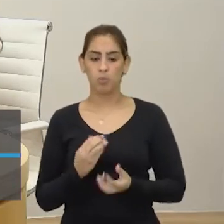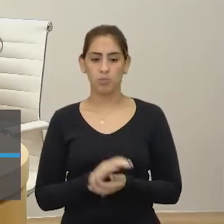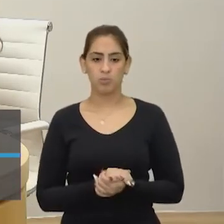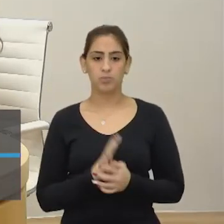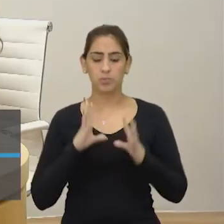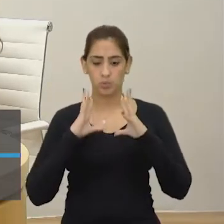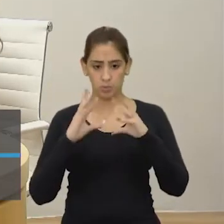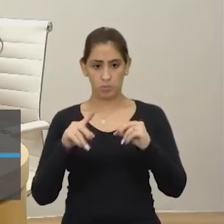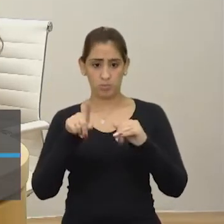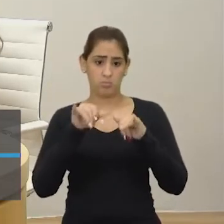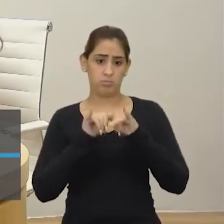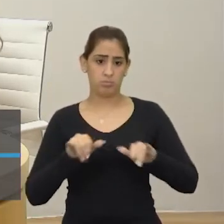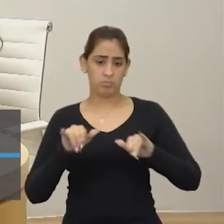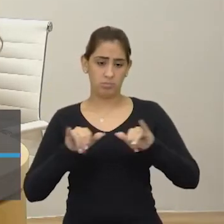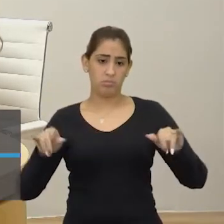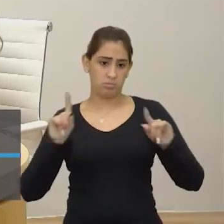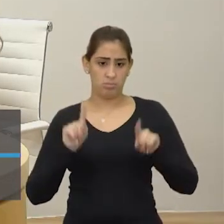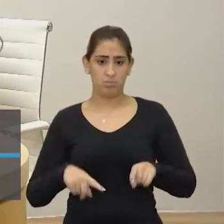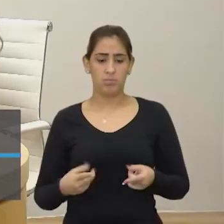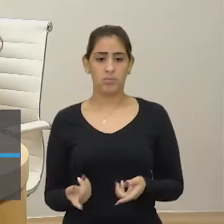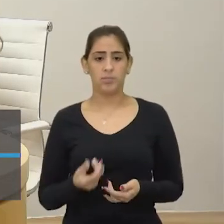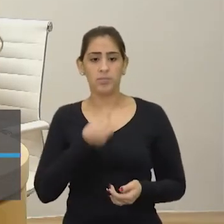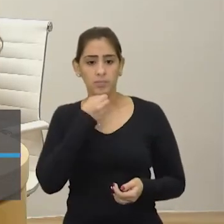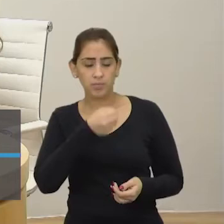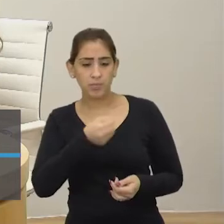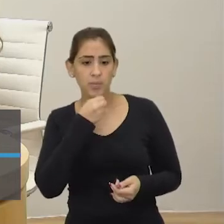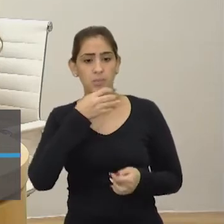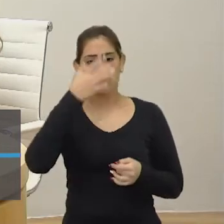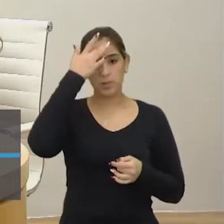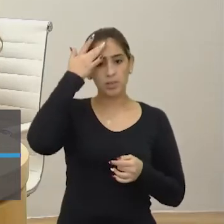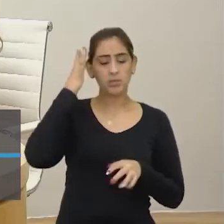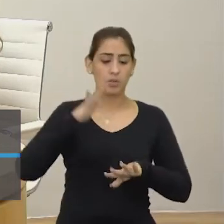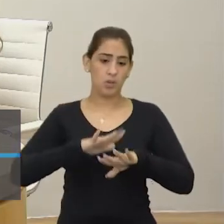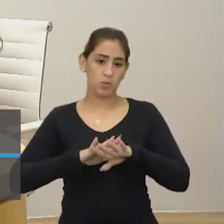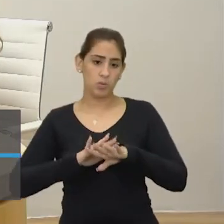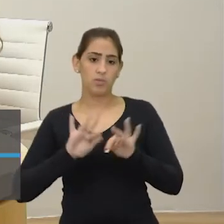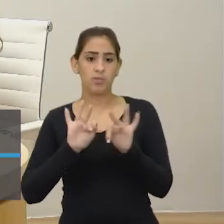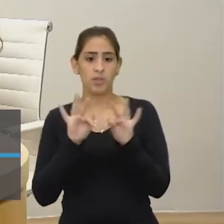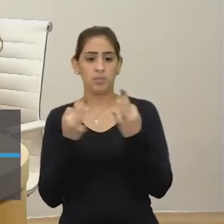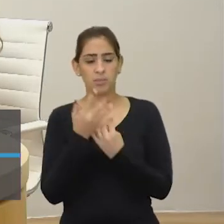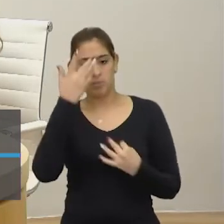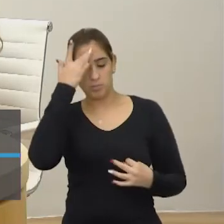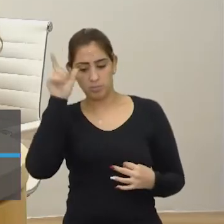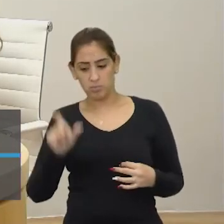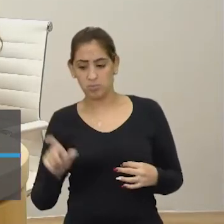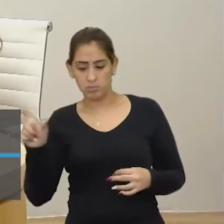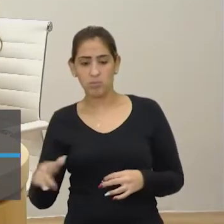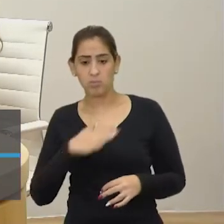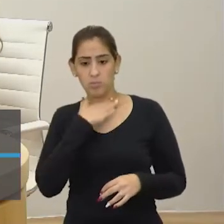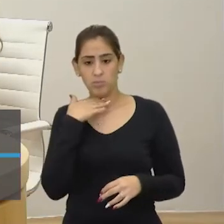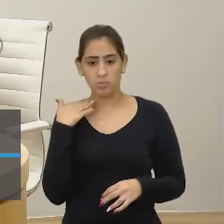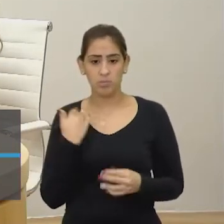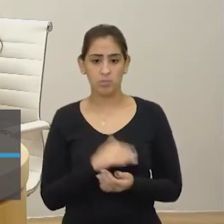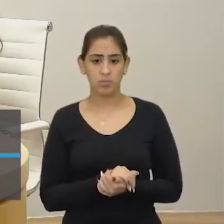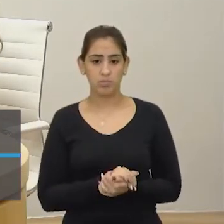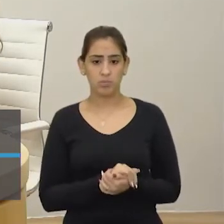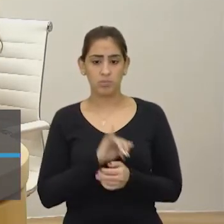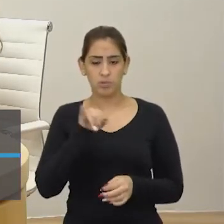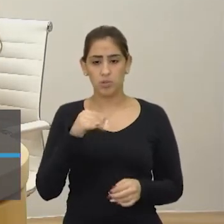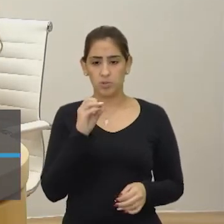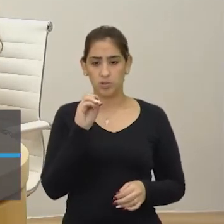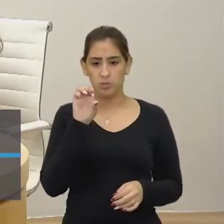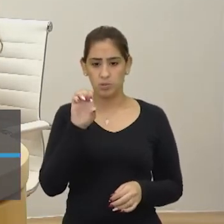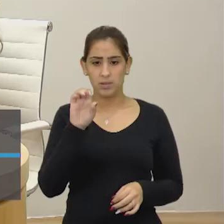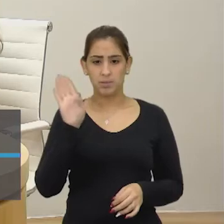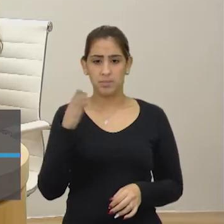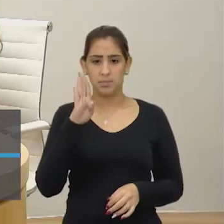seja, tudo isso é uma reportagem. Aí entrevista quem? Entrevista pessoas que ficaram doentes, familiares de quem faleceu, infelizmente. Até o Joe Biden parece que O Biden. pediu